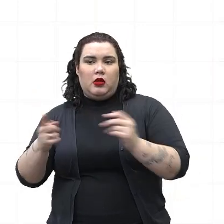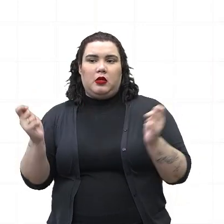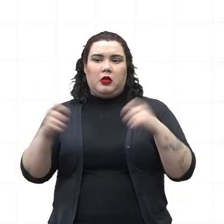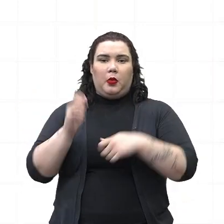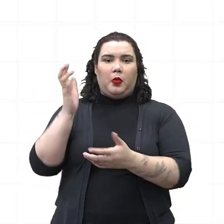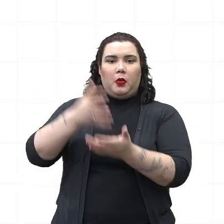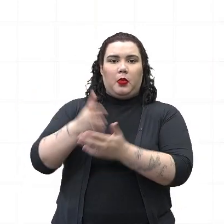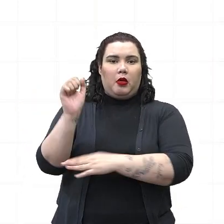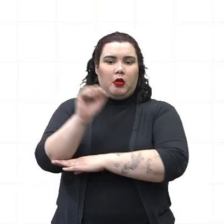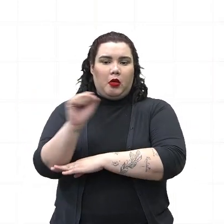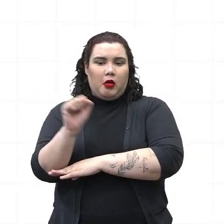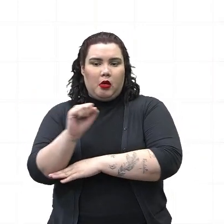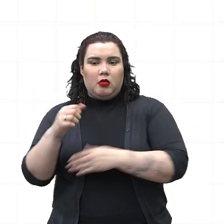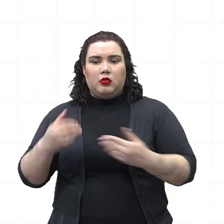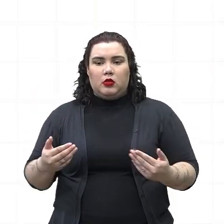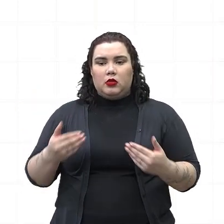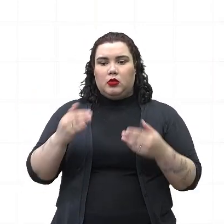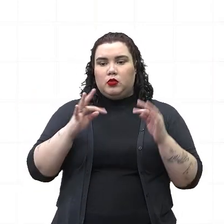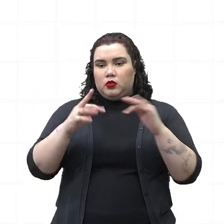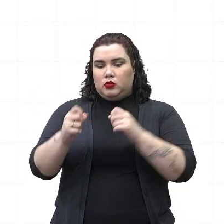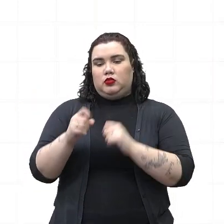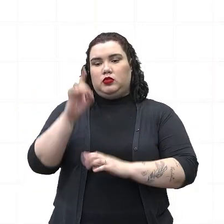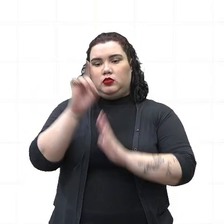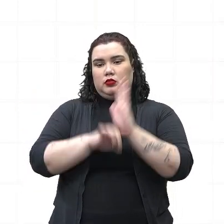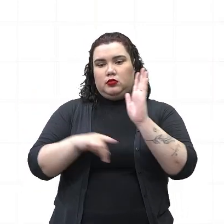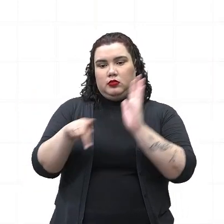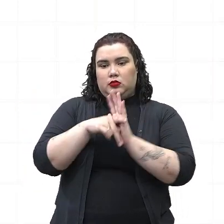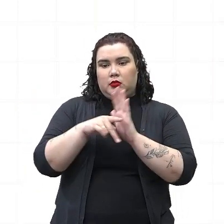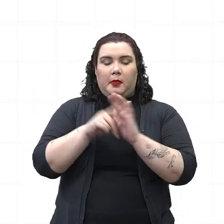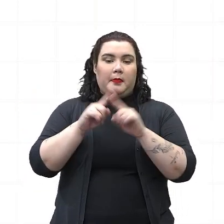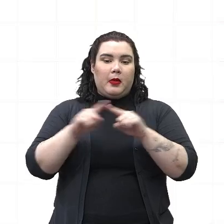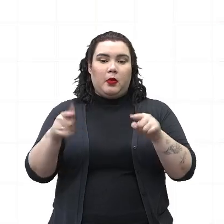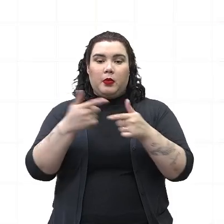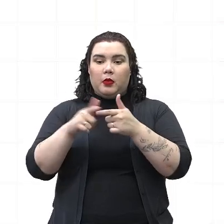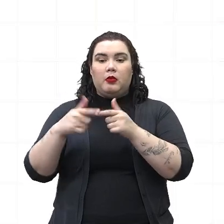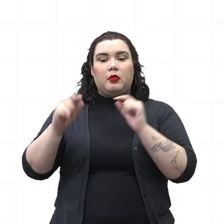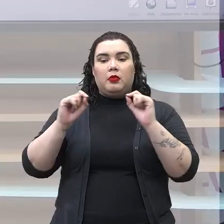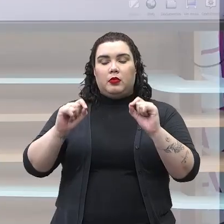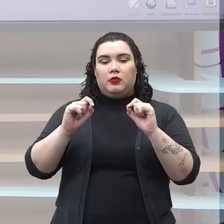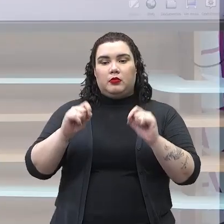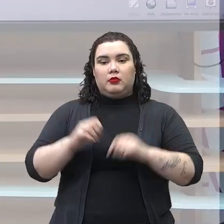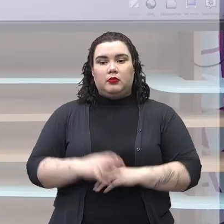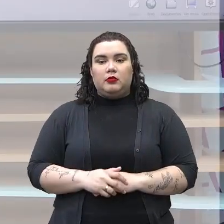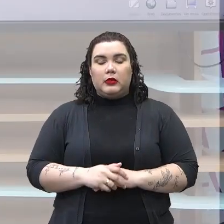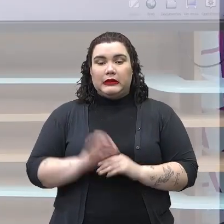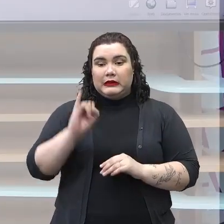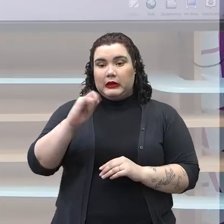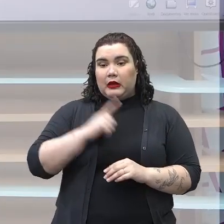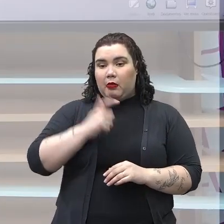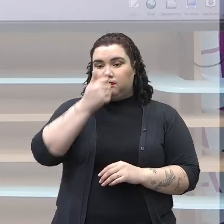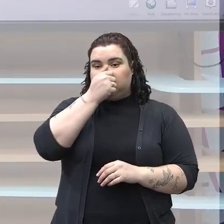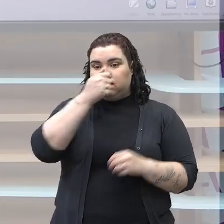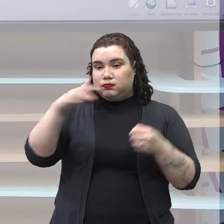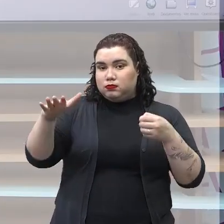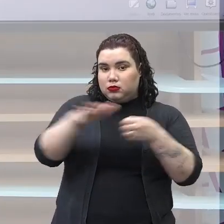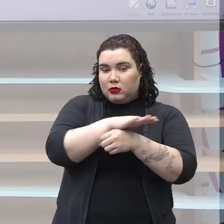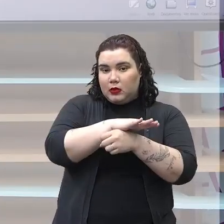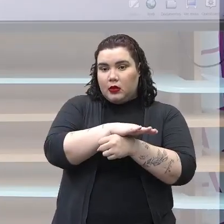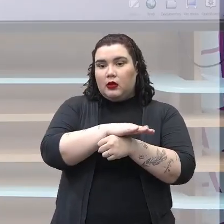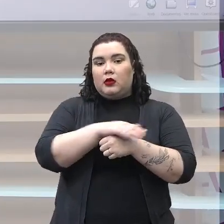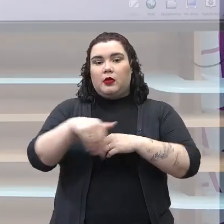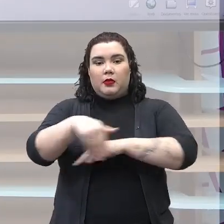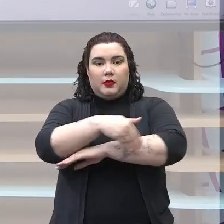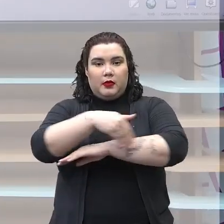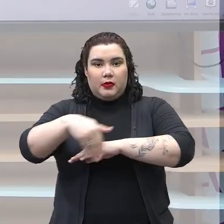comprar um carro, claro, tá todo mundo no seu direito, né? Mas aí o problema é que quando entope, né, essas ruas ali